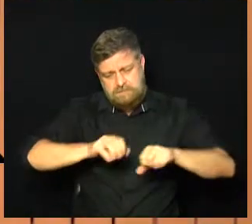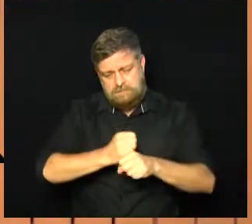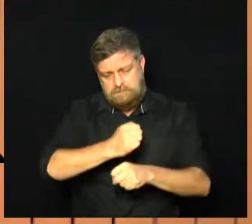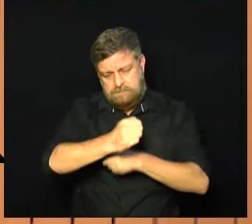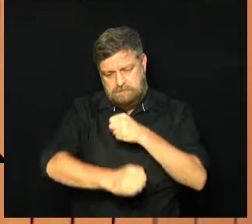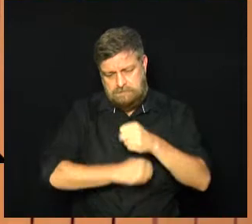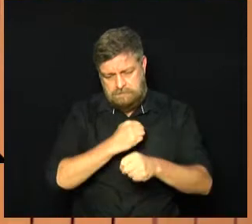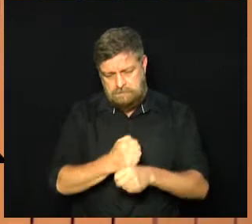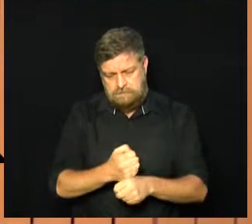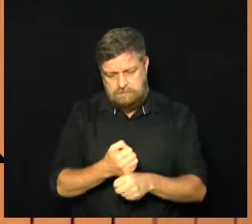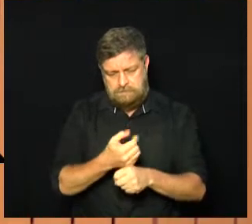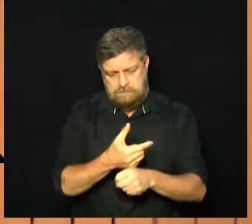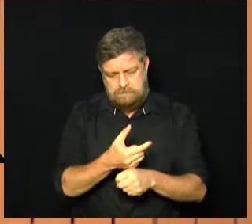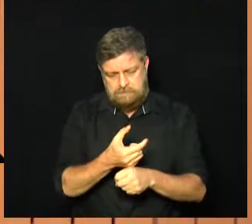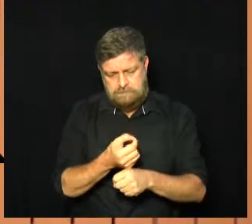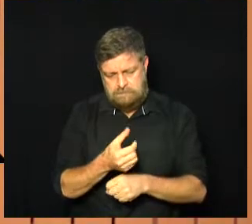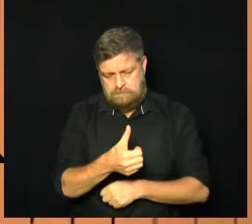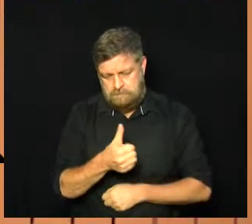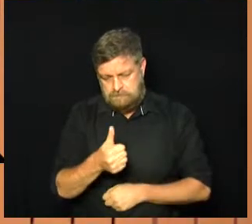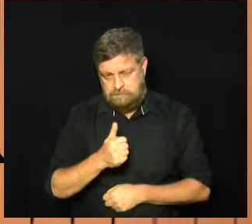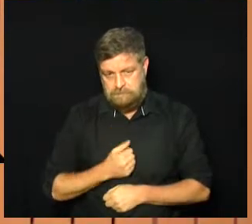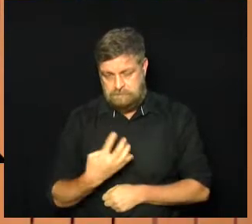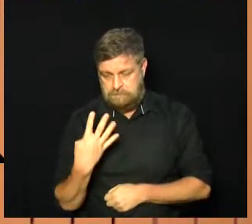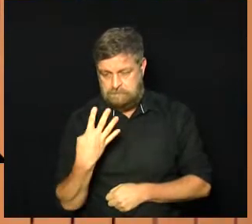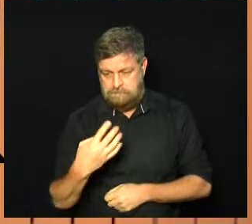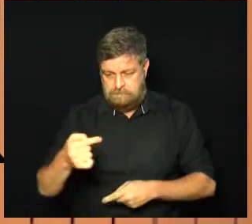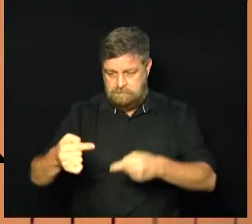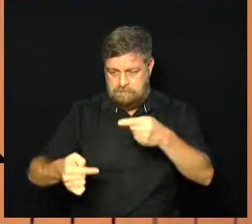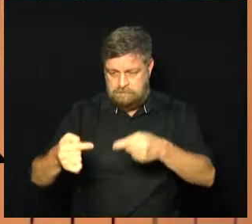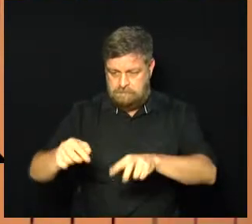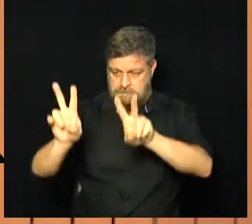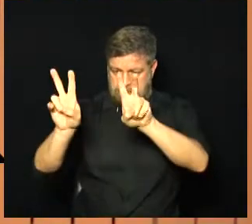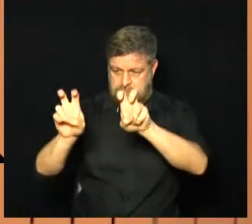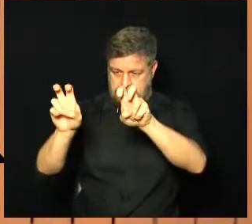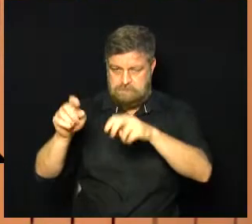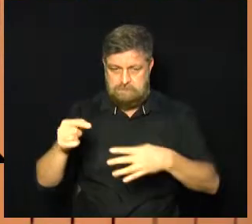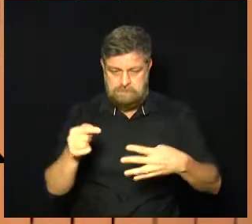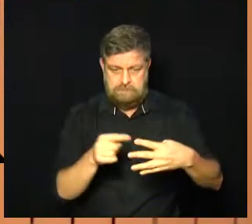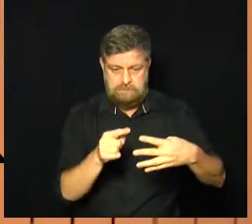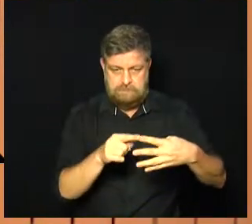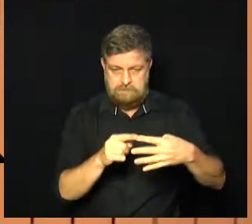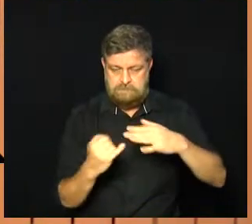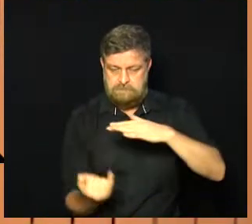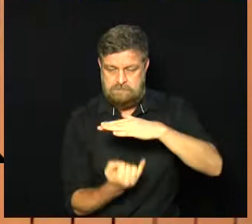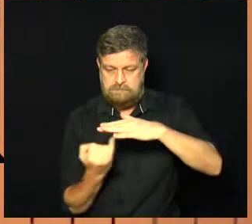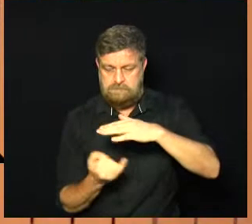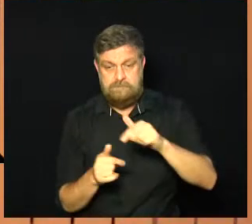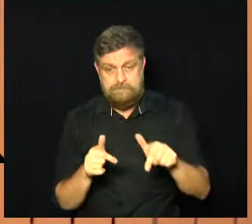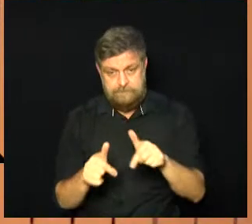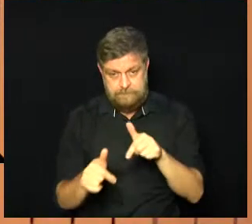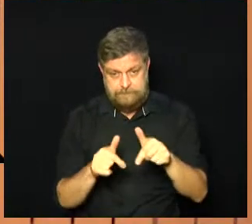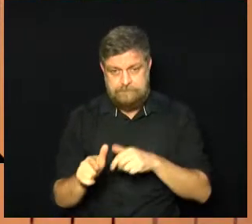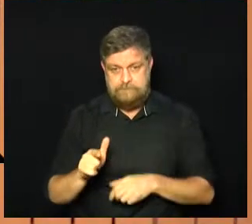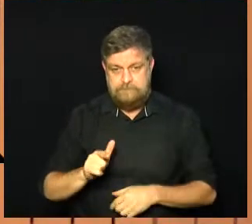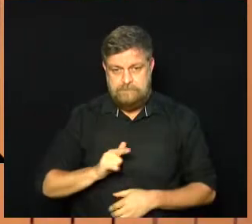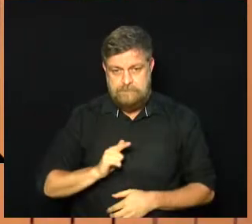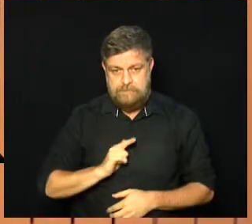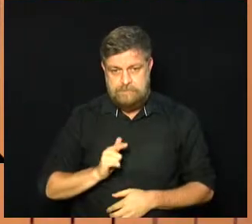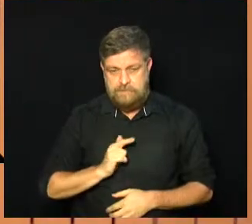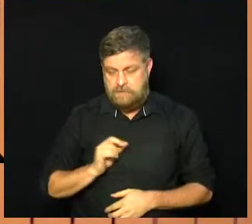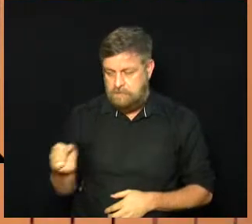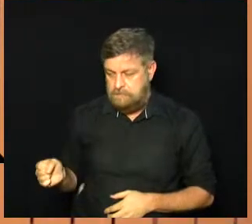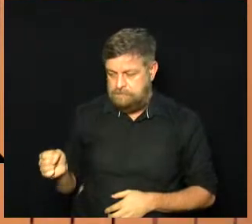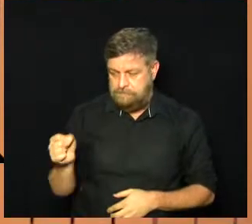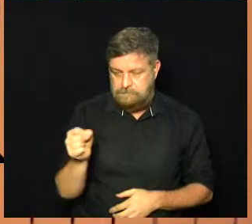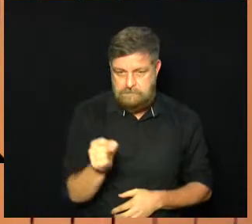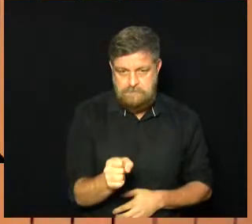2021, realizamos 4 debates temáticos, né, sendo ele informalidade do trabalho, que a gente contou com a convidada